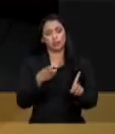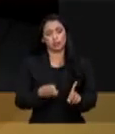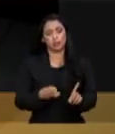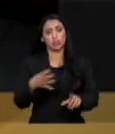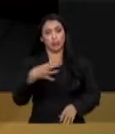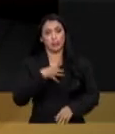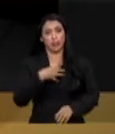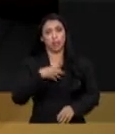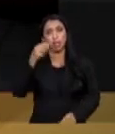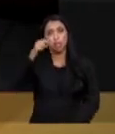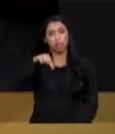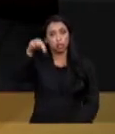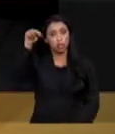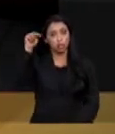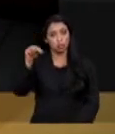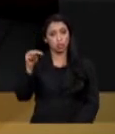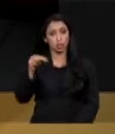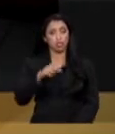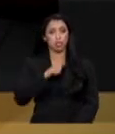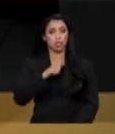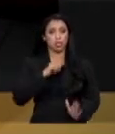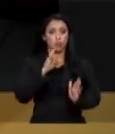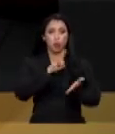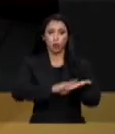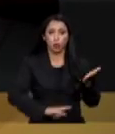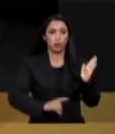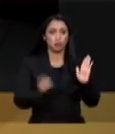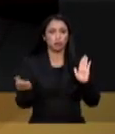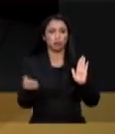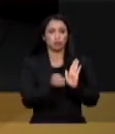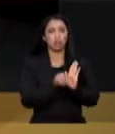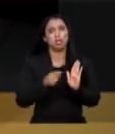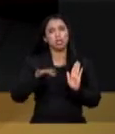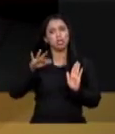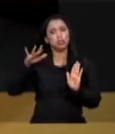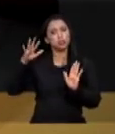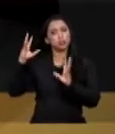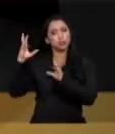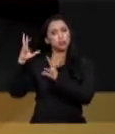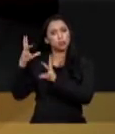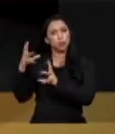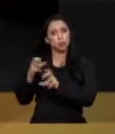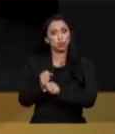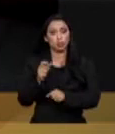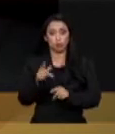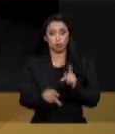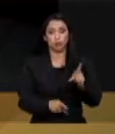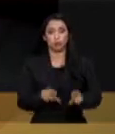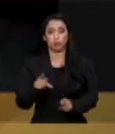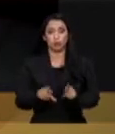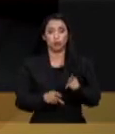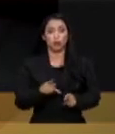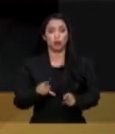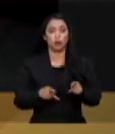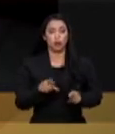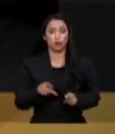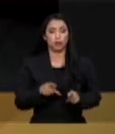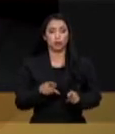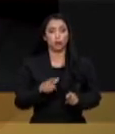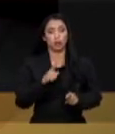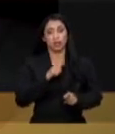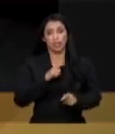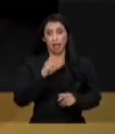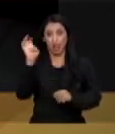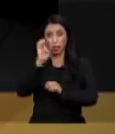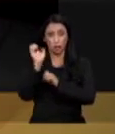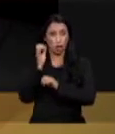todo, serem mencionados em documentos históricos como povos de primeiro contato com o colonizador, com o invasor europeu, nunca é